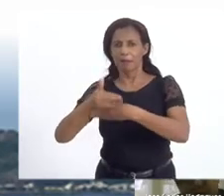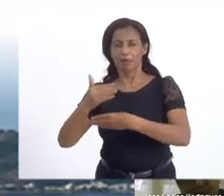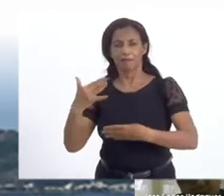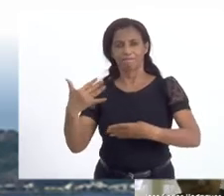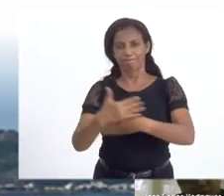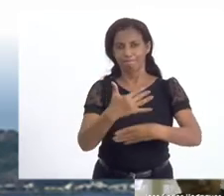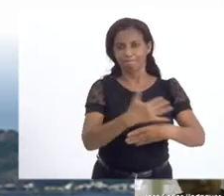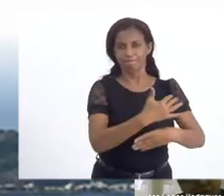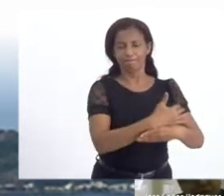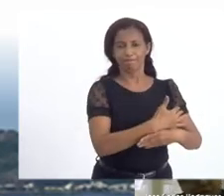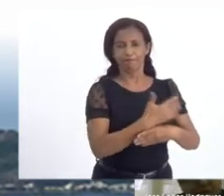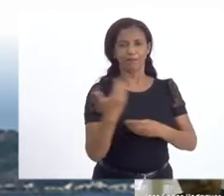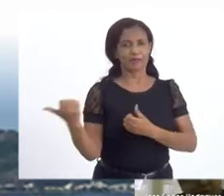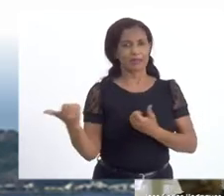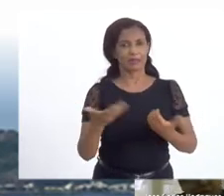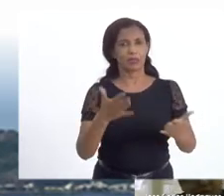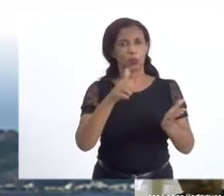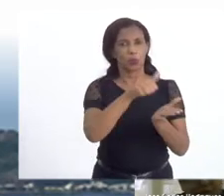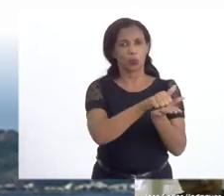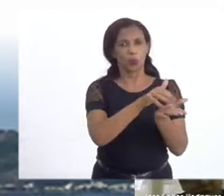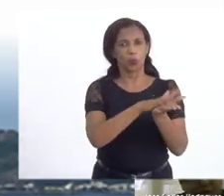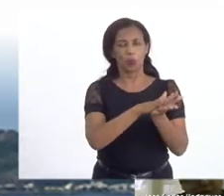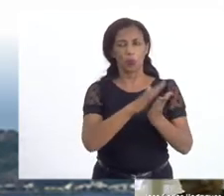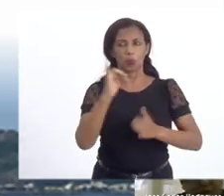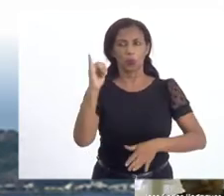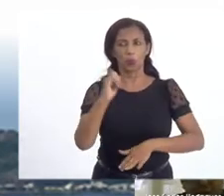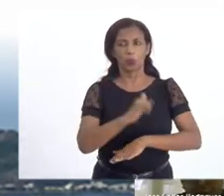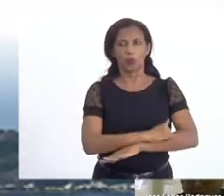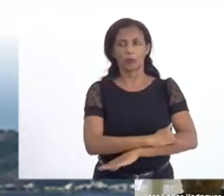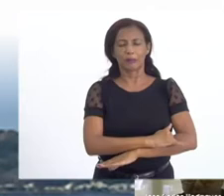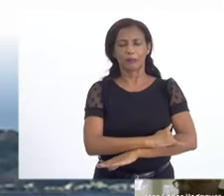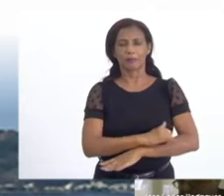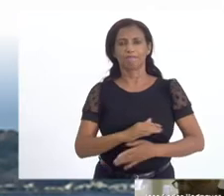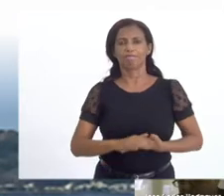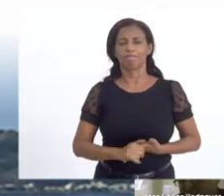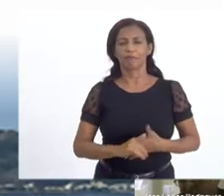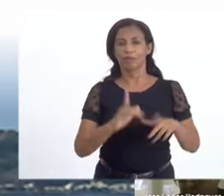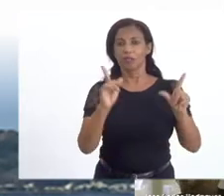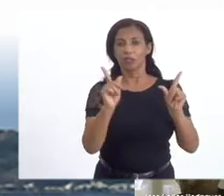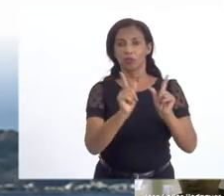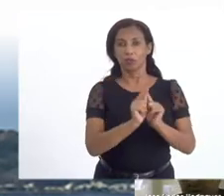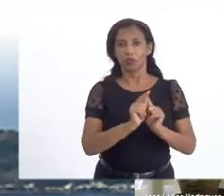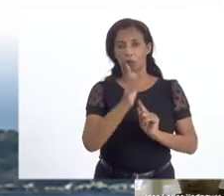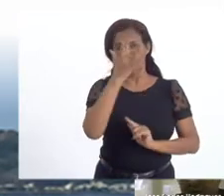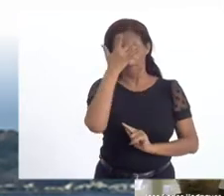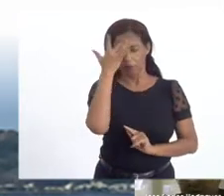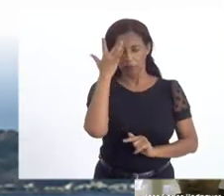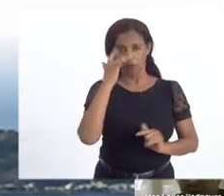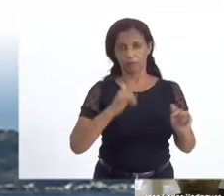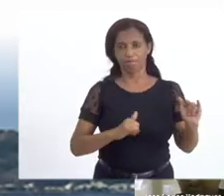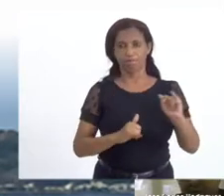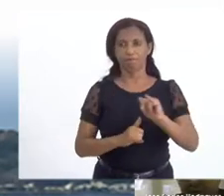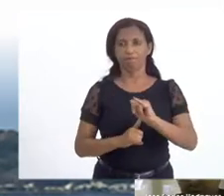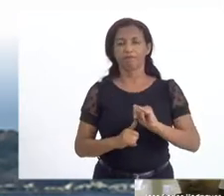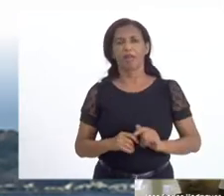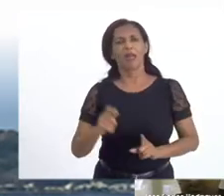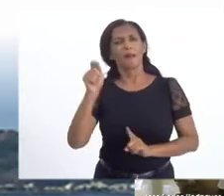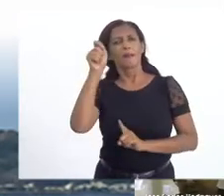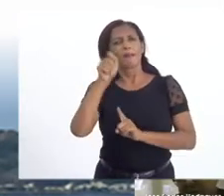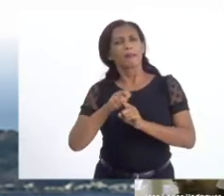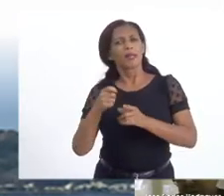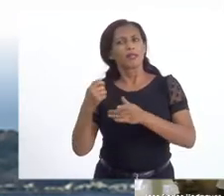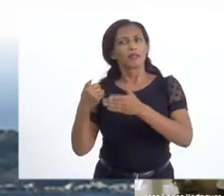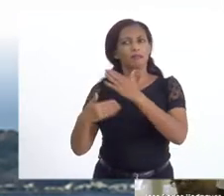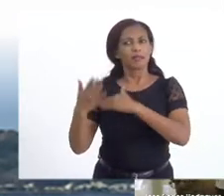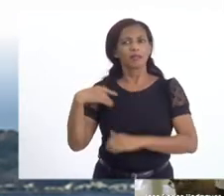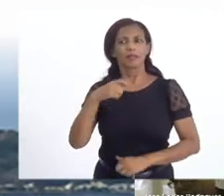cidades trouxe aí o aeroporto a uma margem de 300 mil passageiros em média. Até o mês passado,